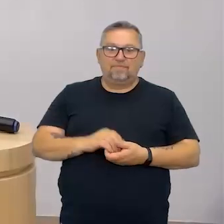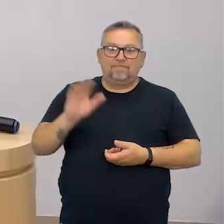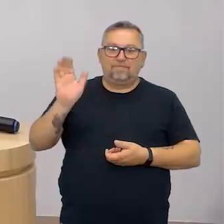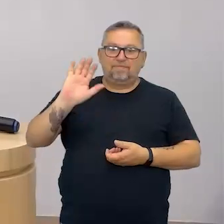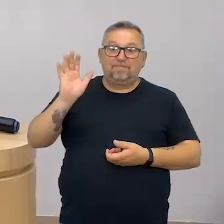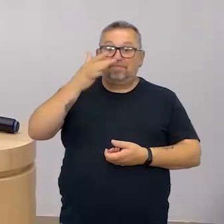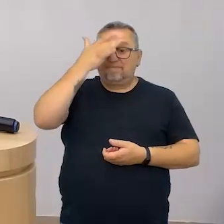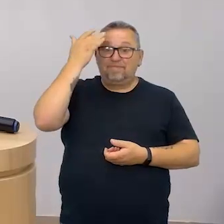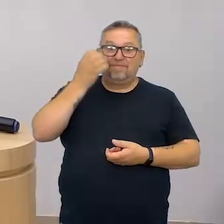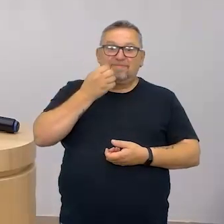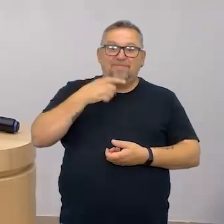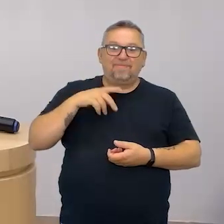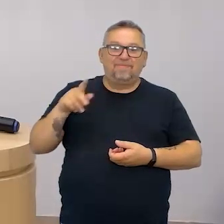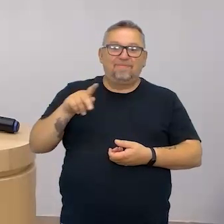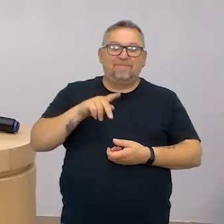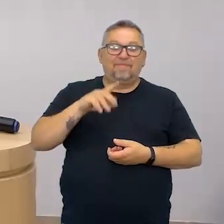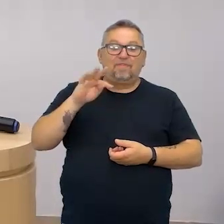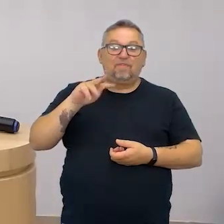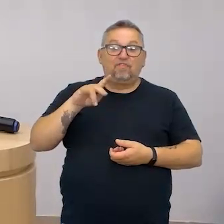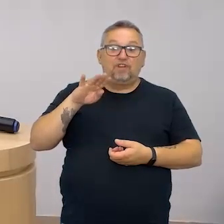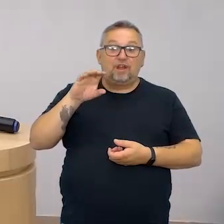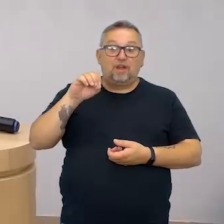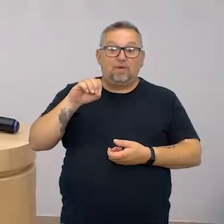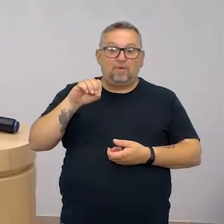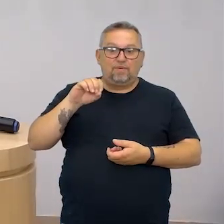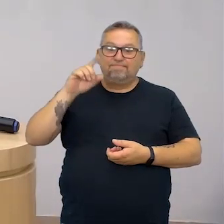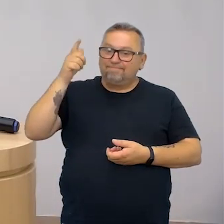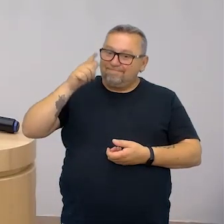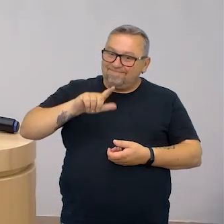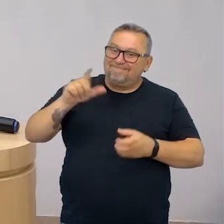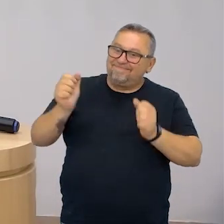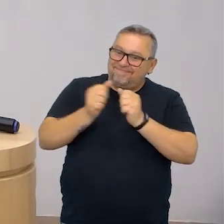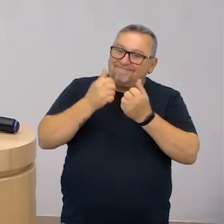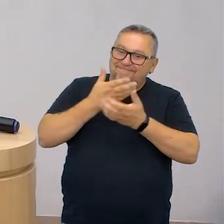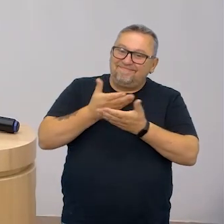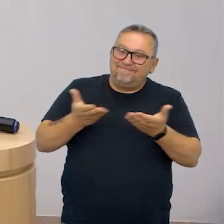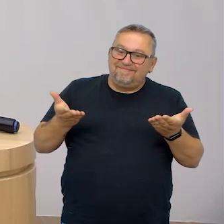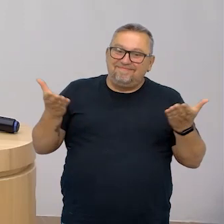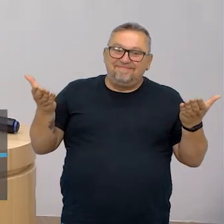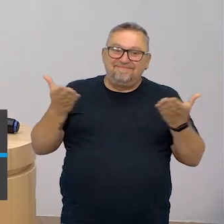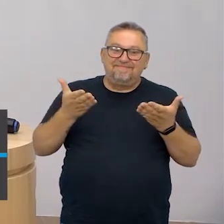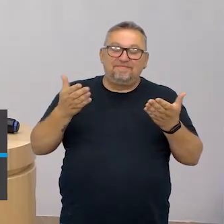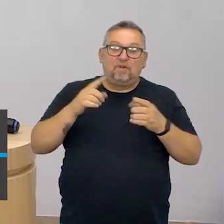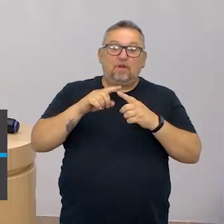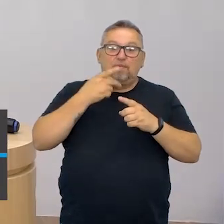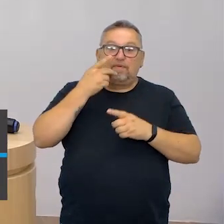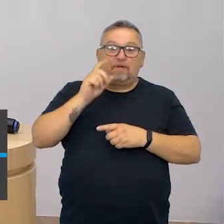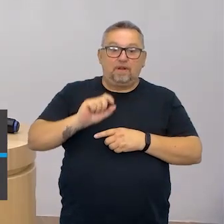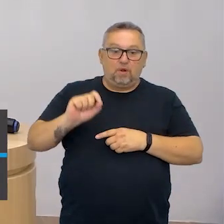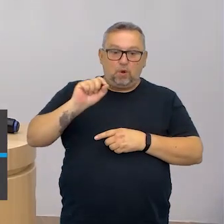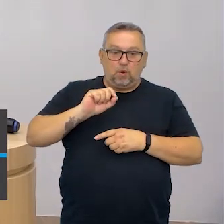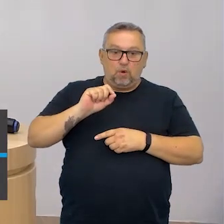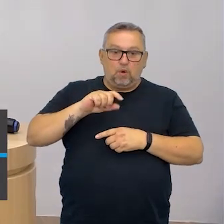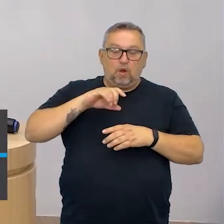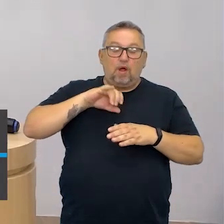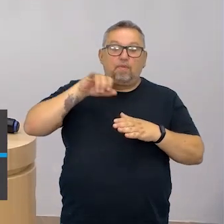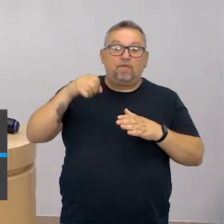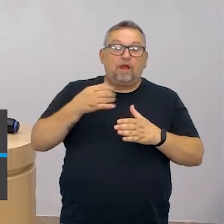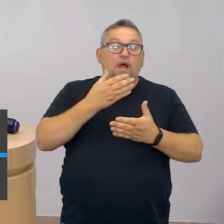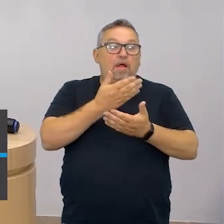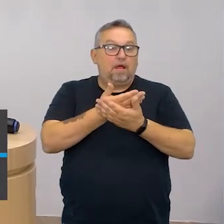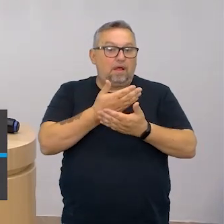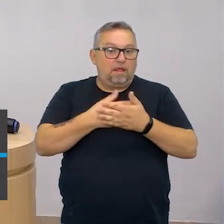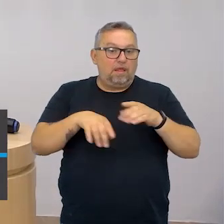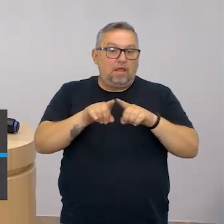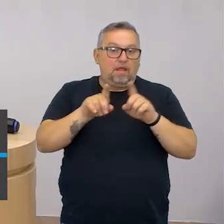Olá pessoal, tudo bem? Eu sou o professor Thiago Lazarim, mais uma vez aqui com vocês, dessa vez então para apresentar uma aula que